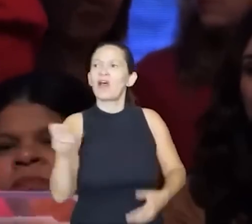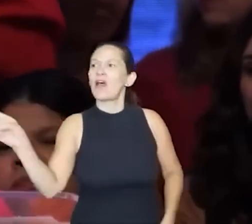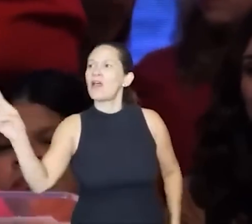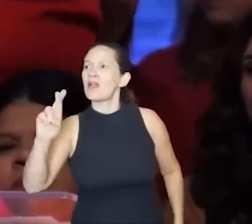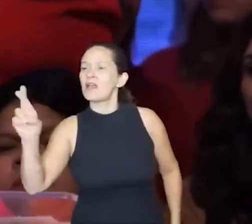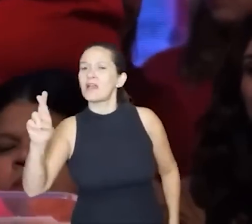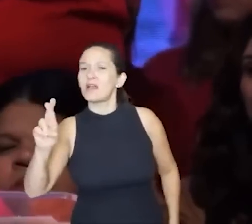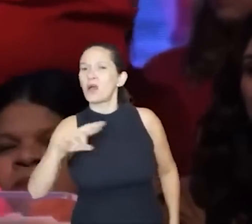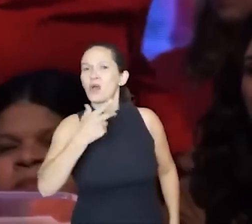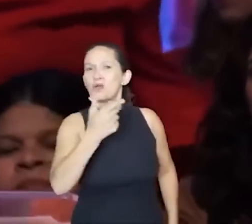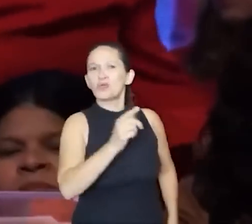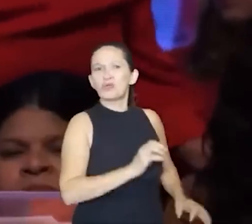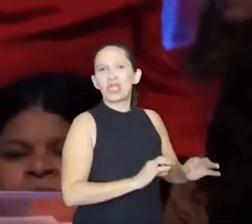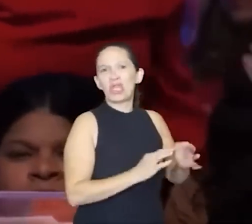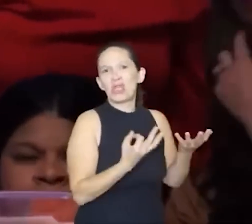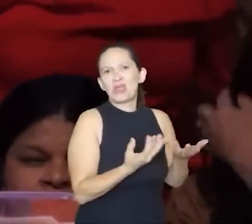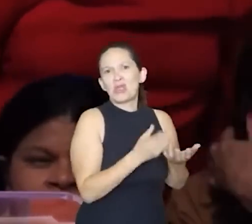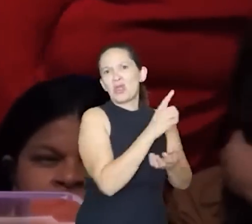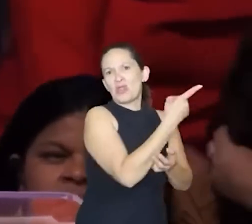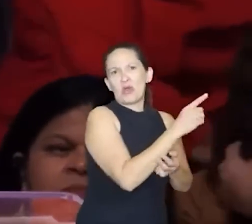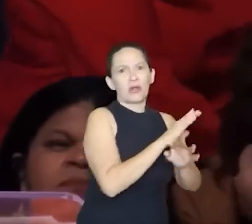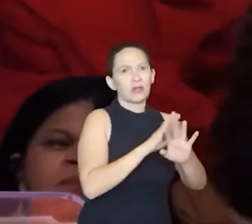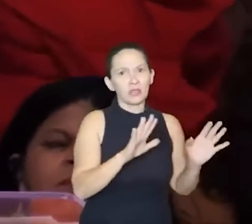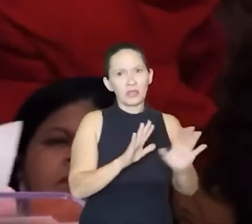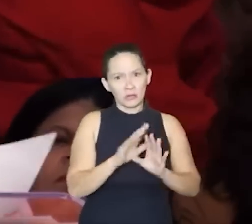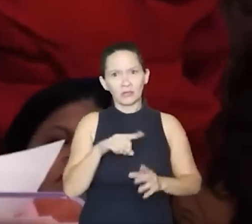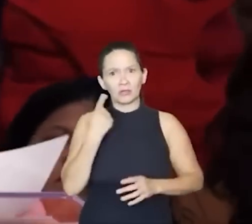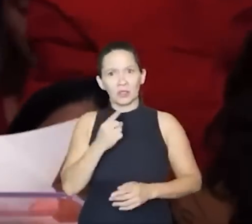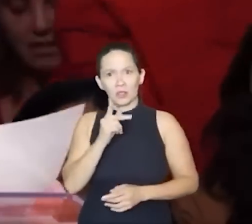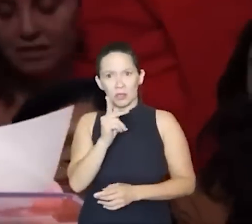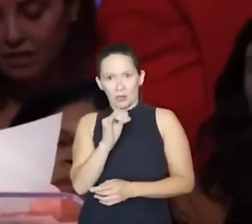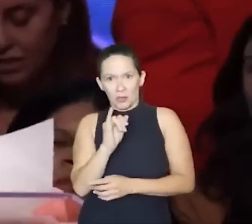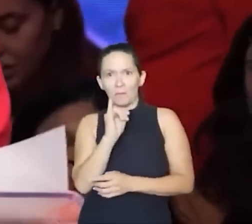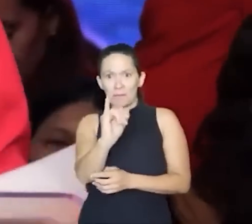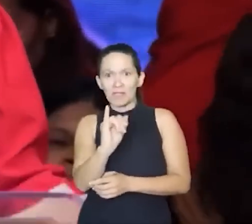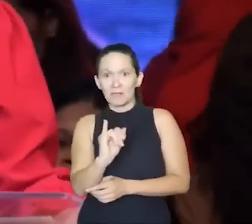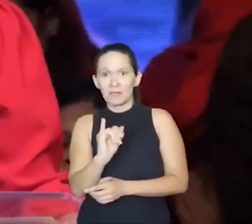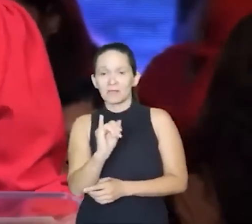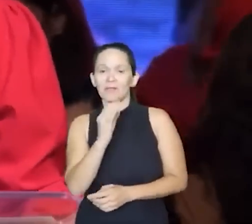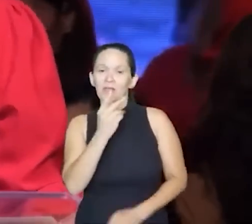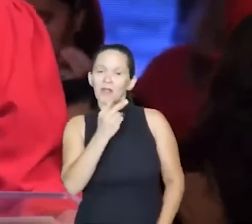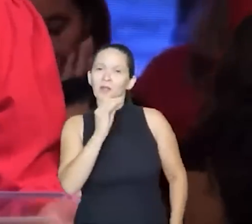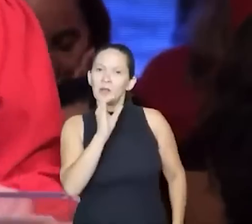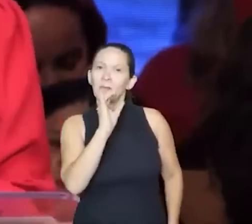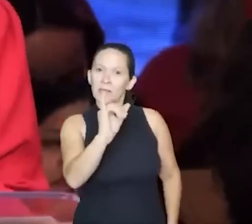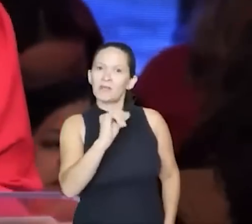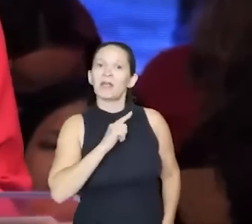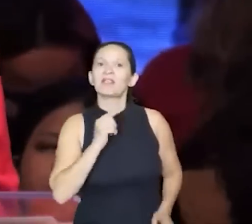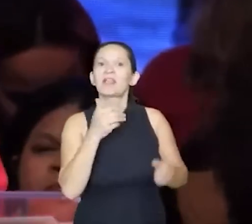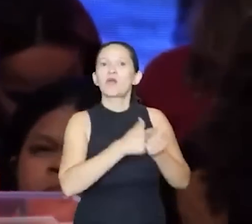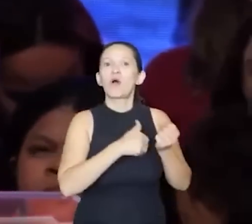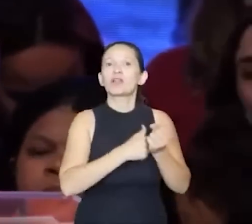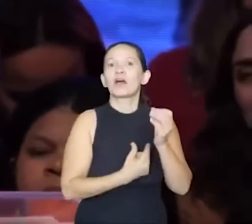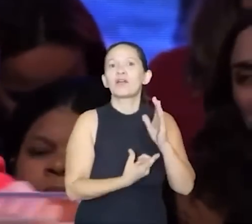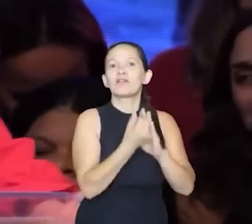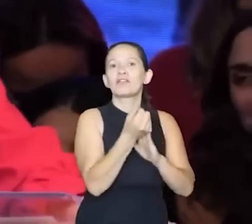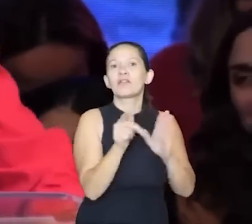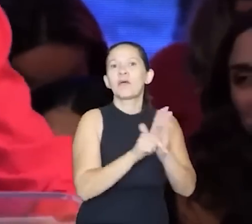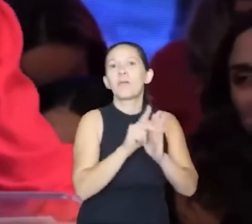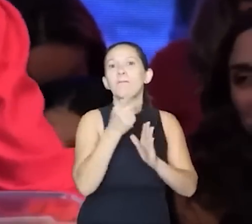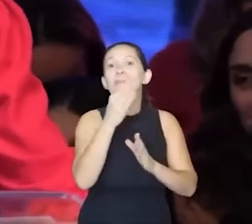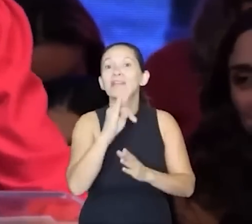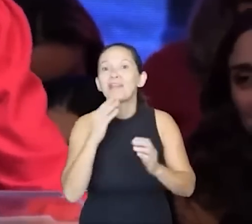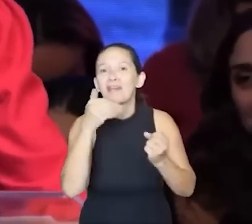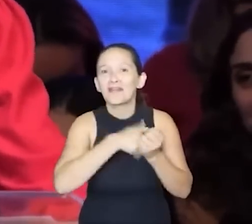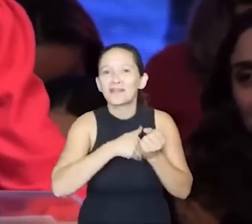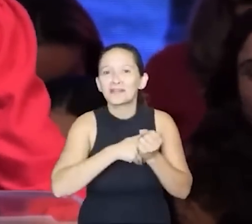proporção razoável do PIB. Ainda temos as reservas internacionais deixadas pelo PT. Eles mentem. E o Banco